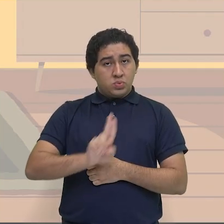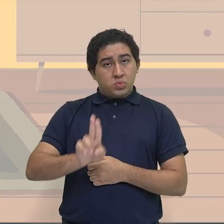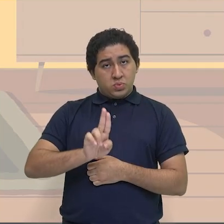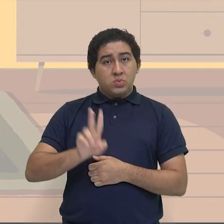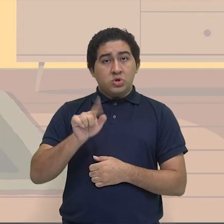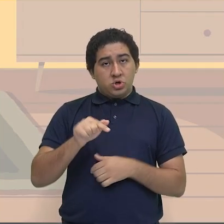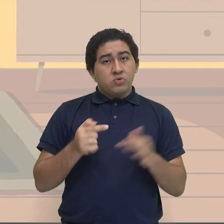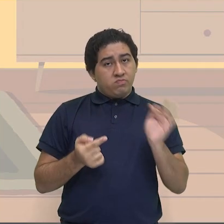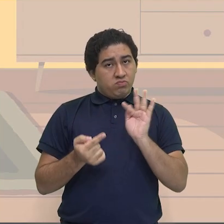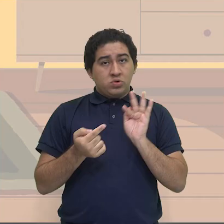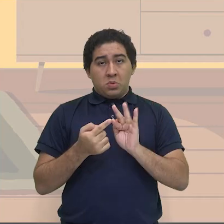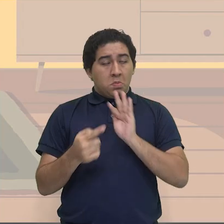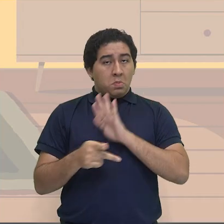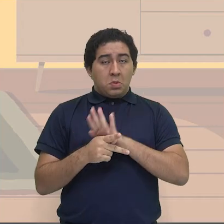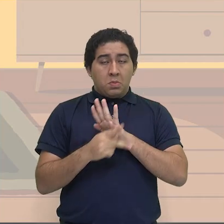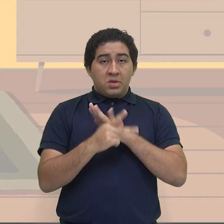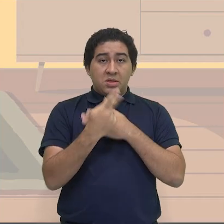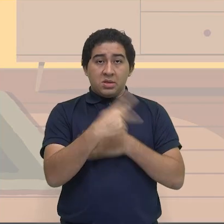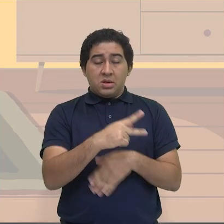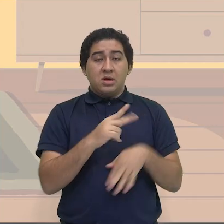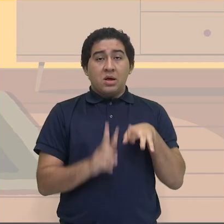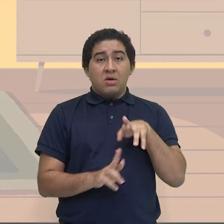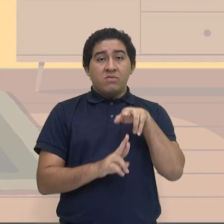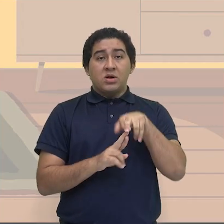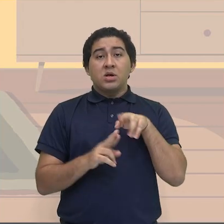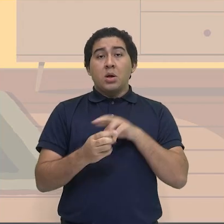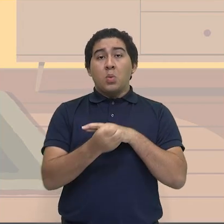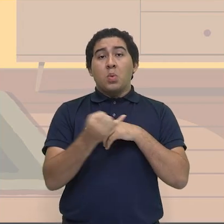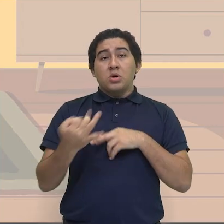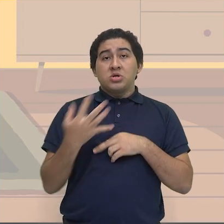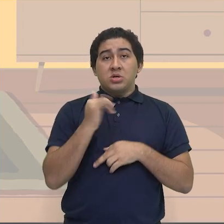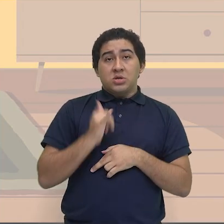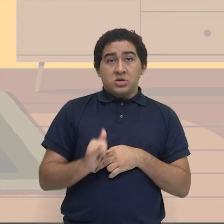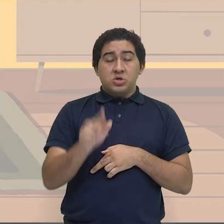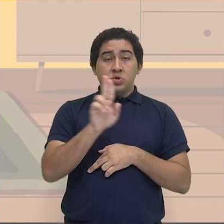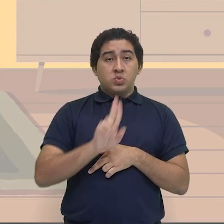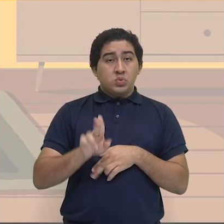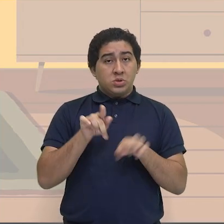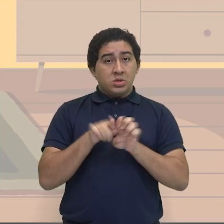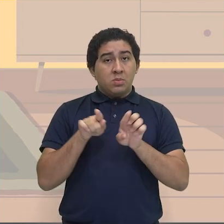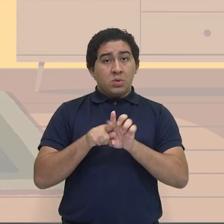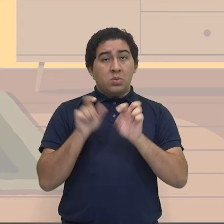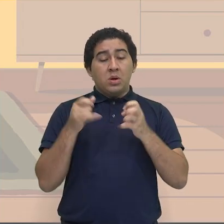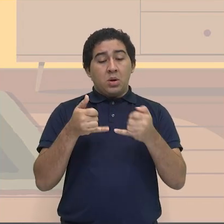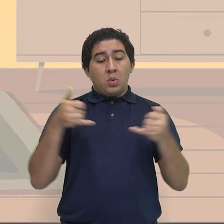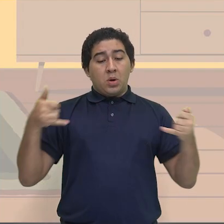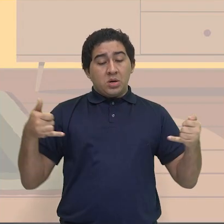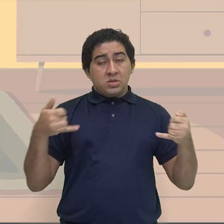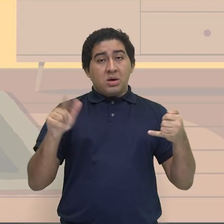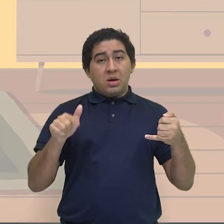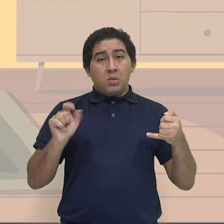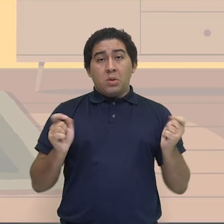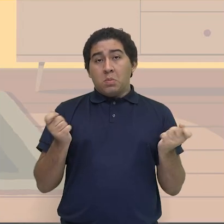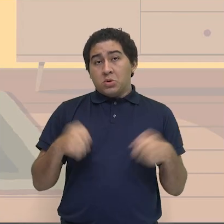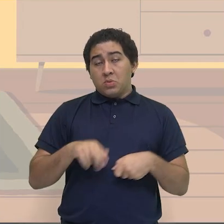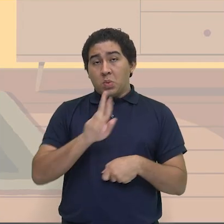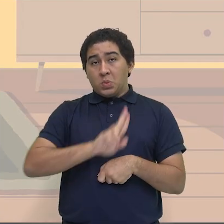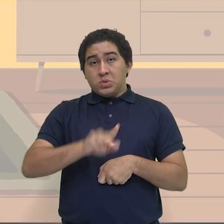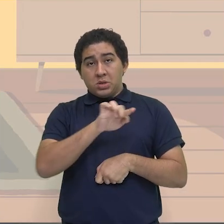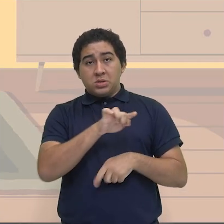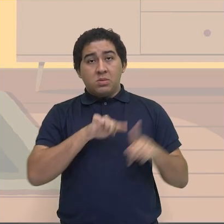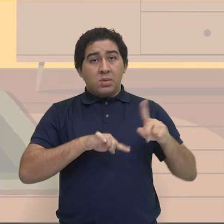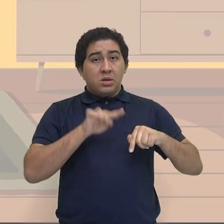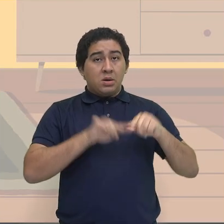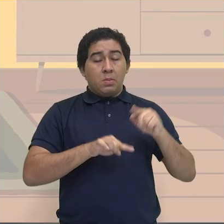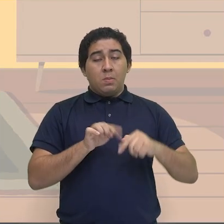funcionamento referentes à tensão elétrica de operação e à corrente elétrica suportada pelo dispositivo.